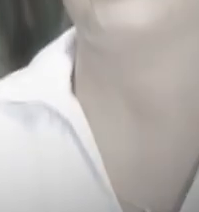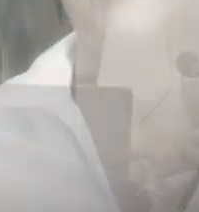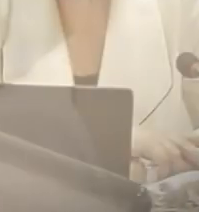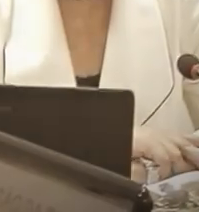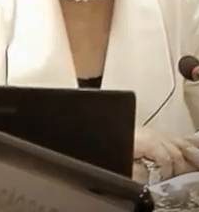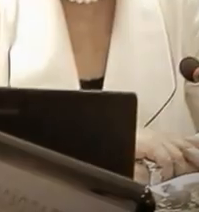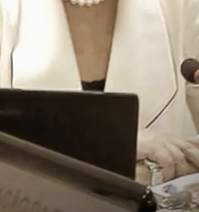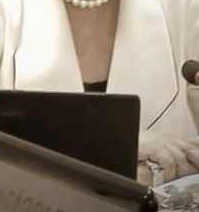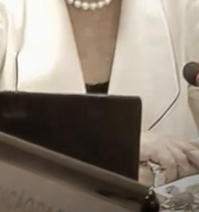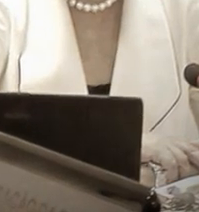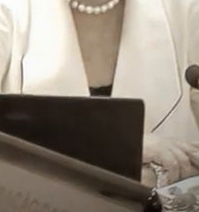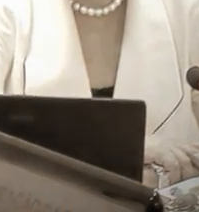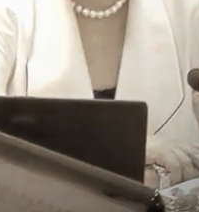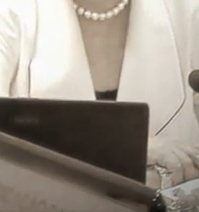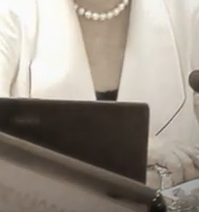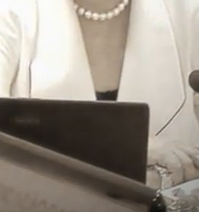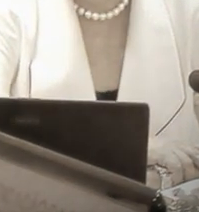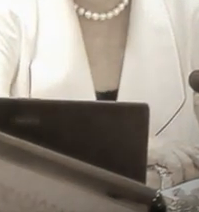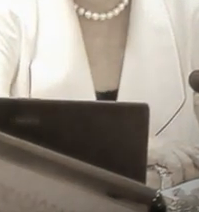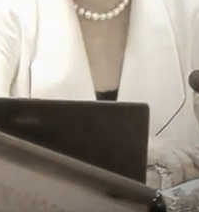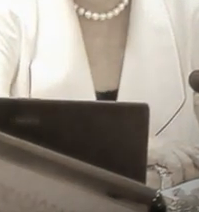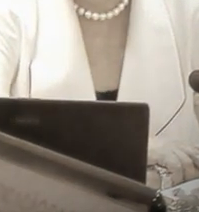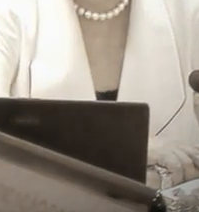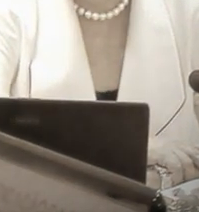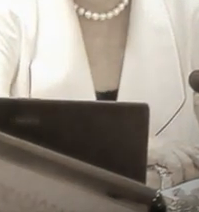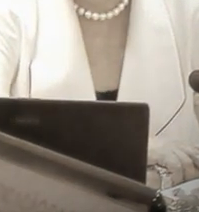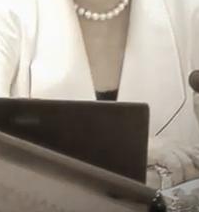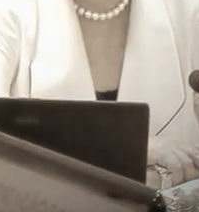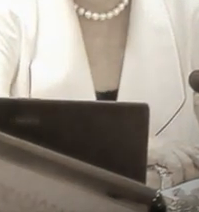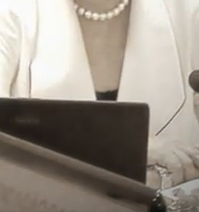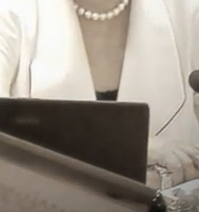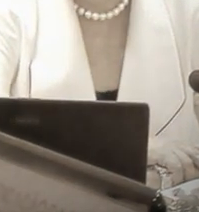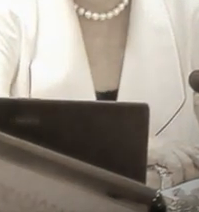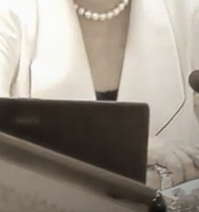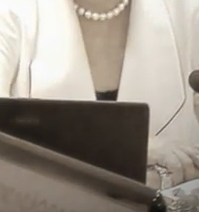E aí o café com a presidenta